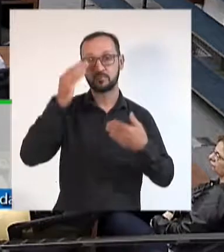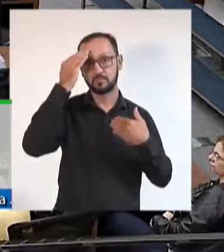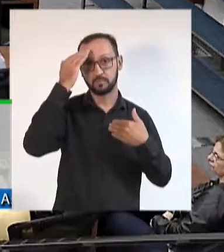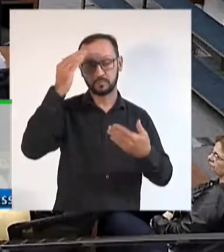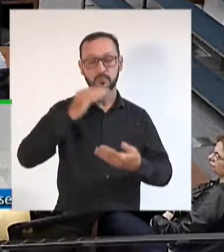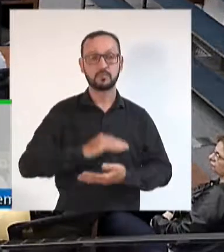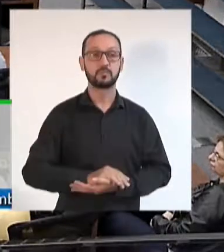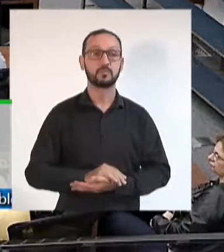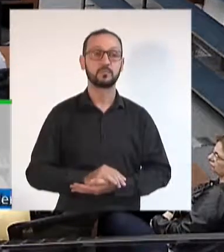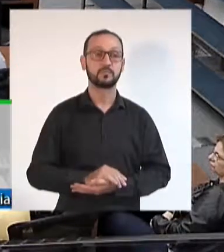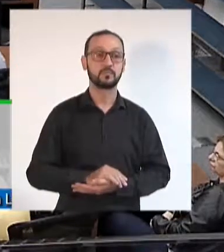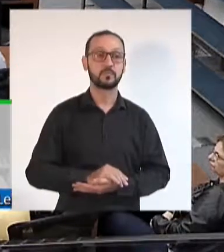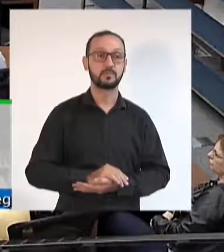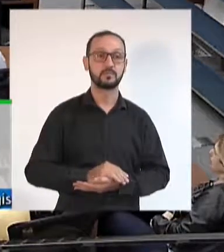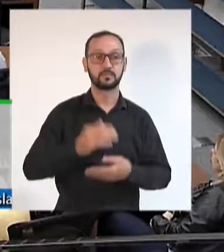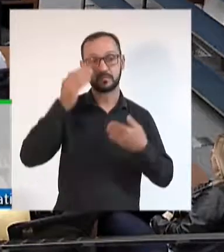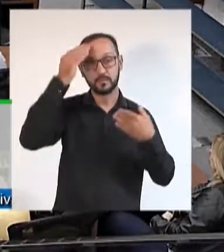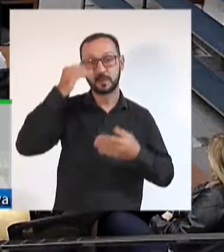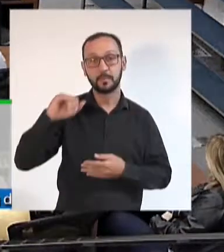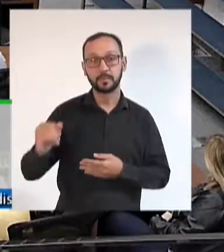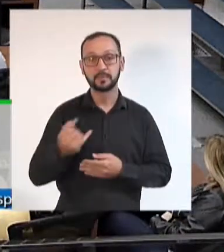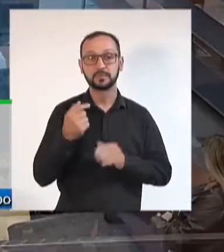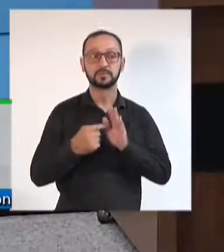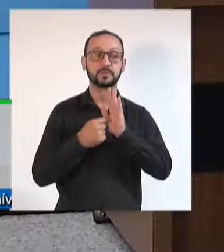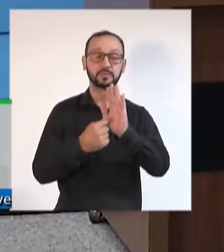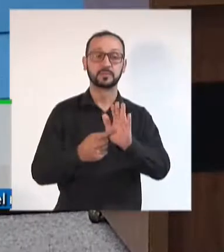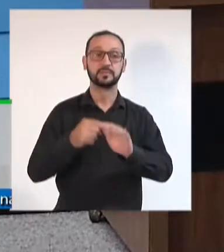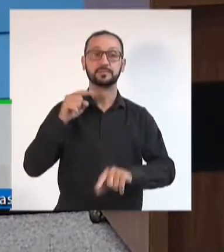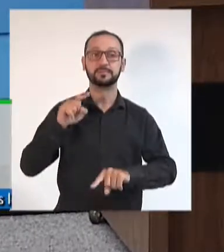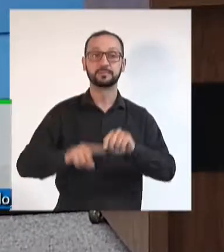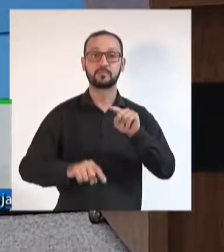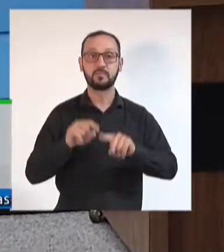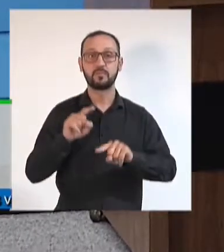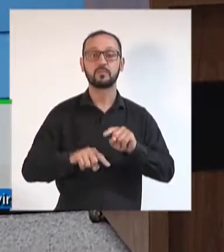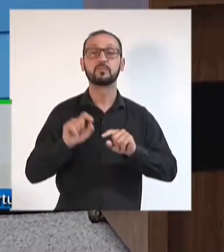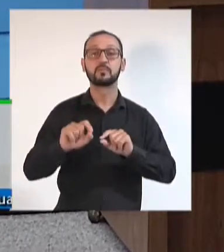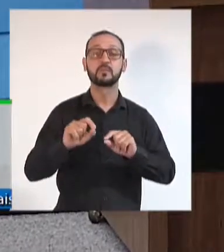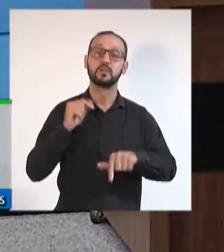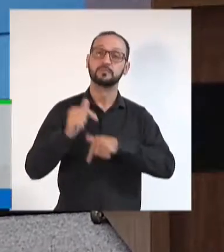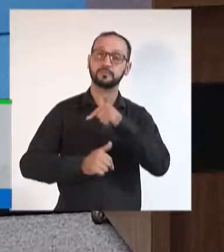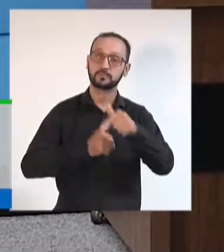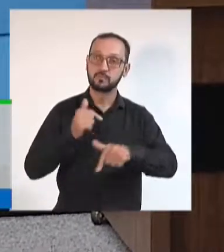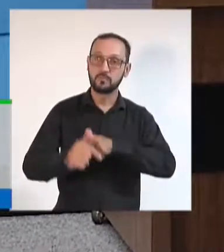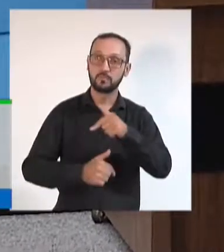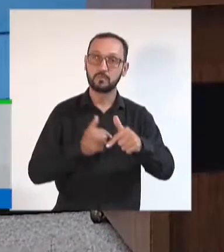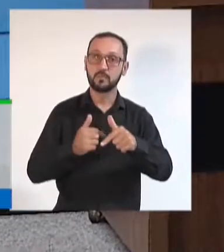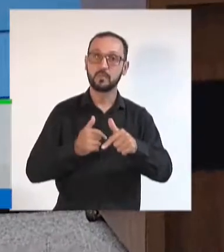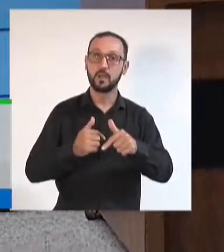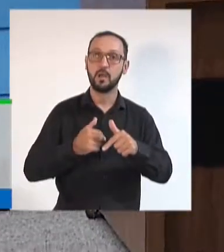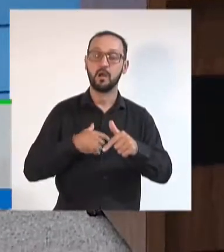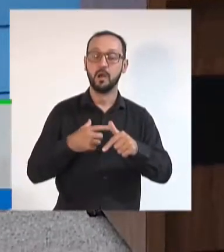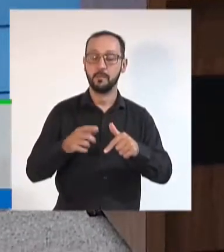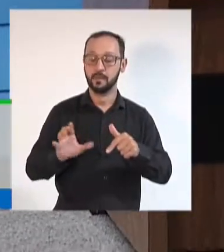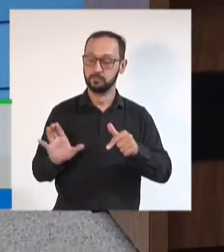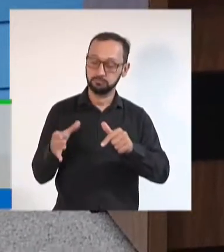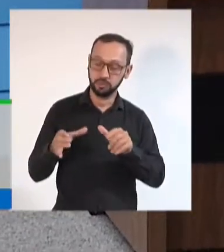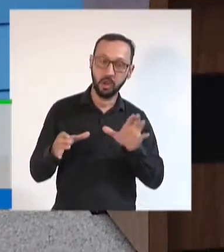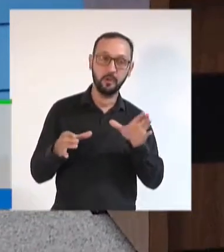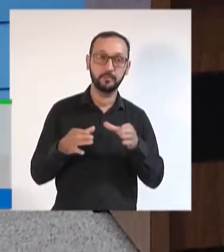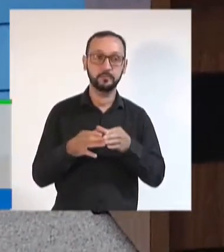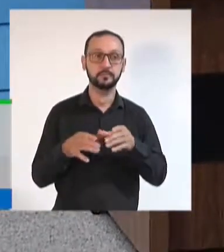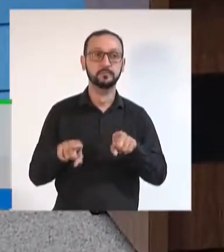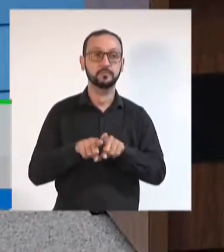Obrigada. Obrigada pela oportunidade de apresentar também esse material, que é fruto do trabalho, de muita gente, inclusive